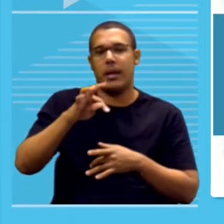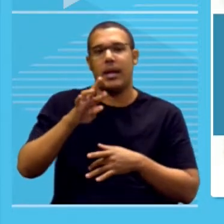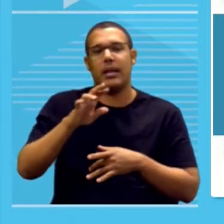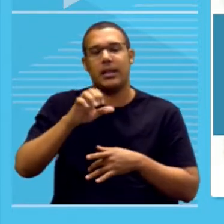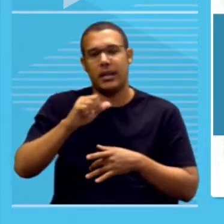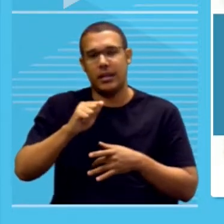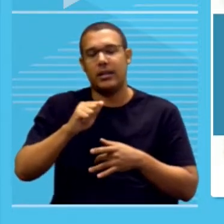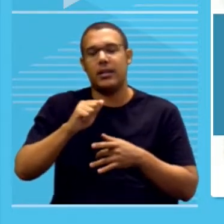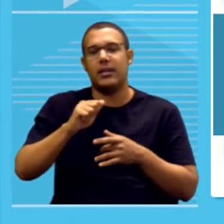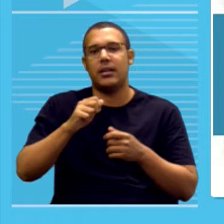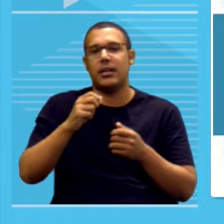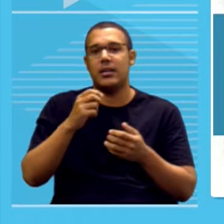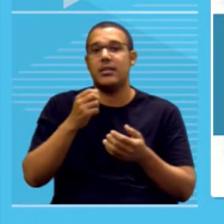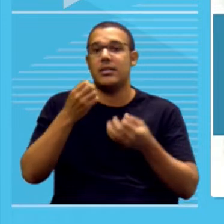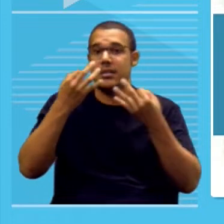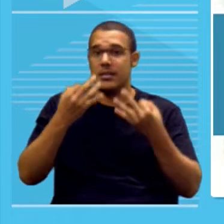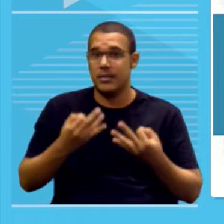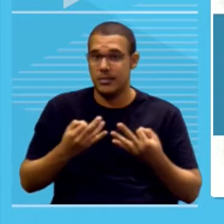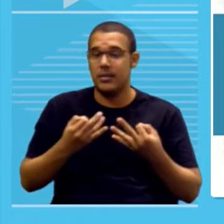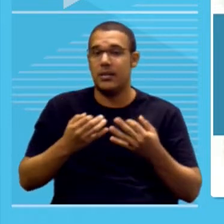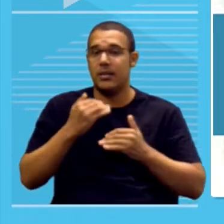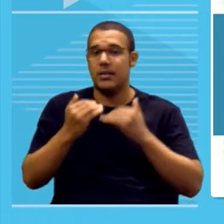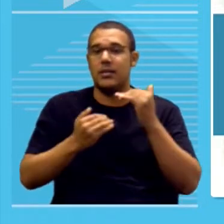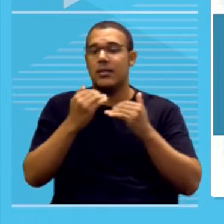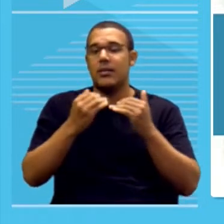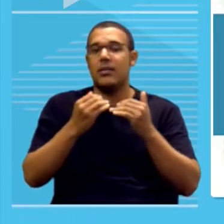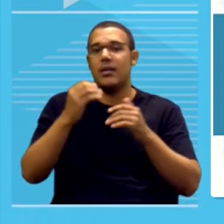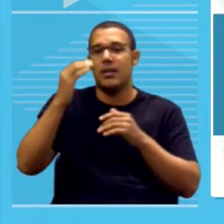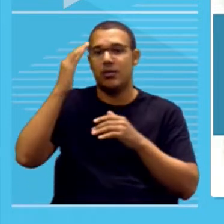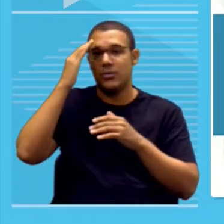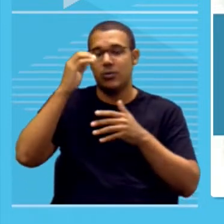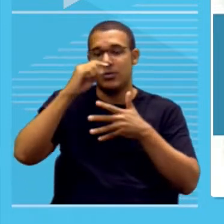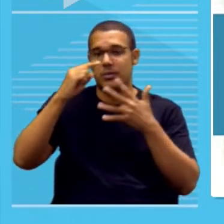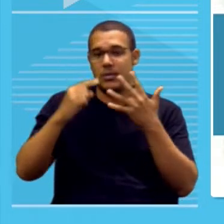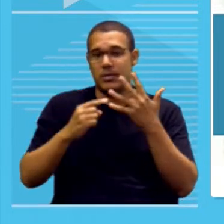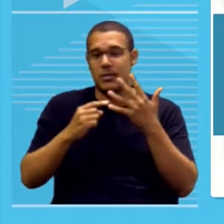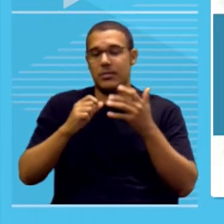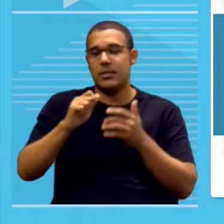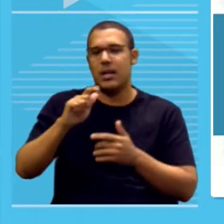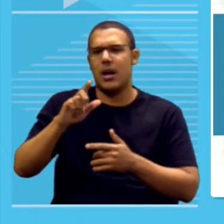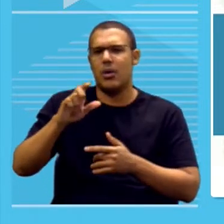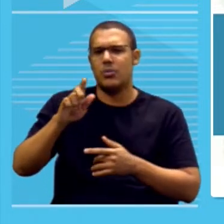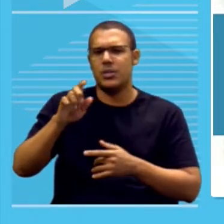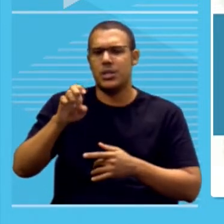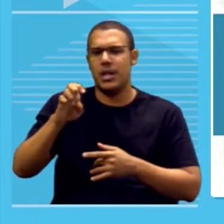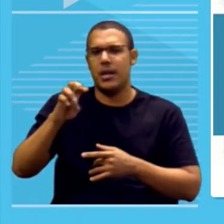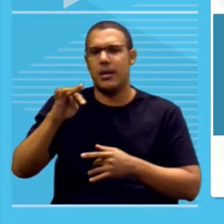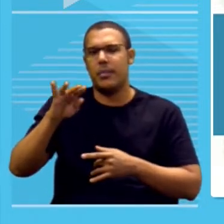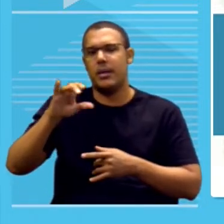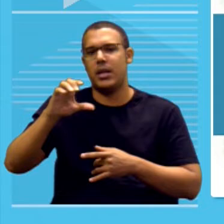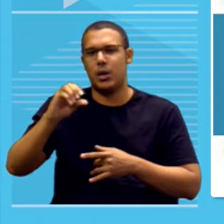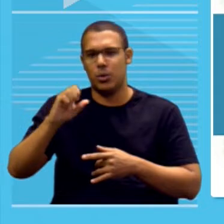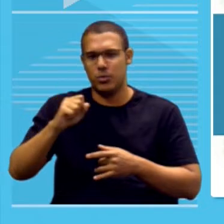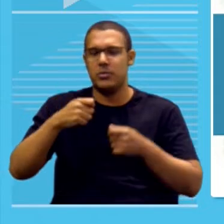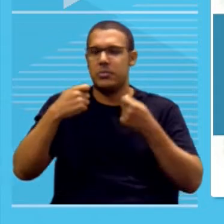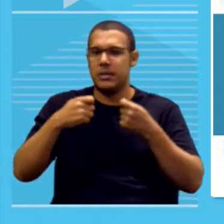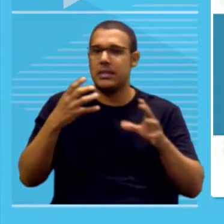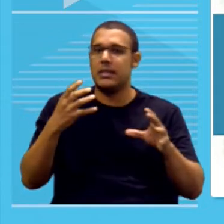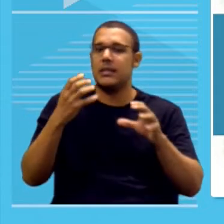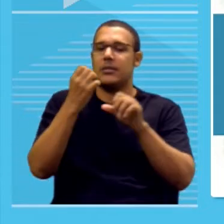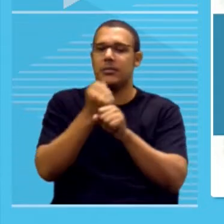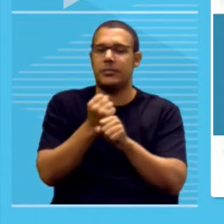justificativa e o desenvolvimento a partir dos princípios algébricos Professor Ou seja faz conta literalmente